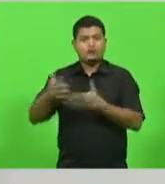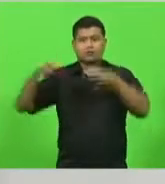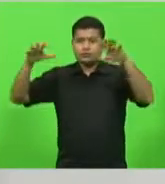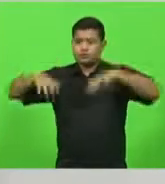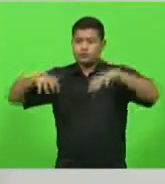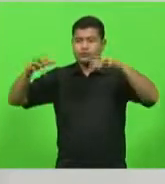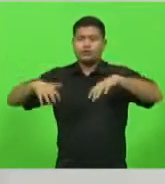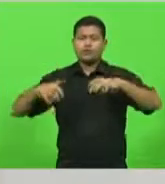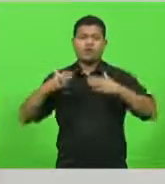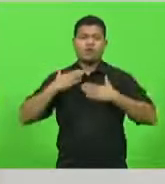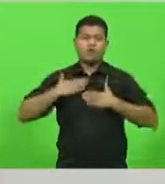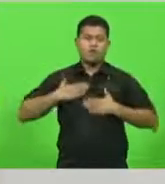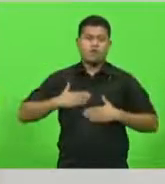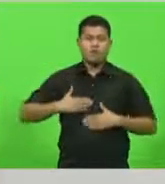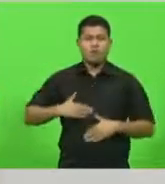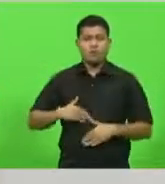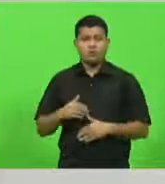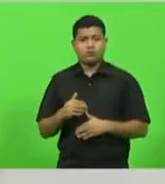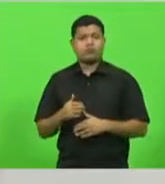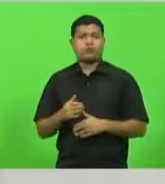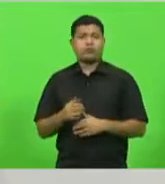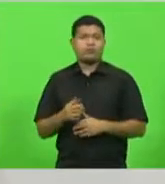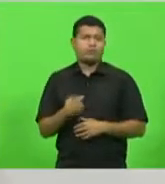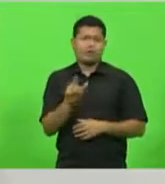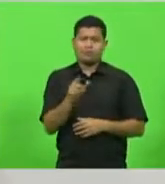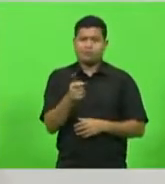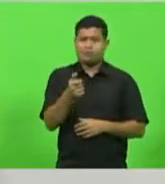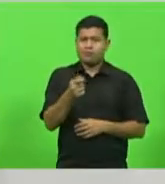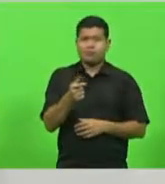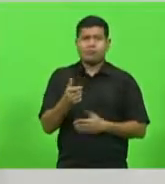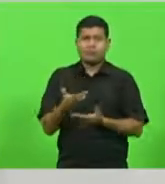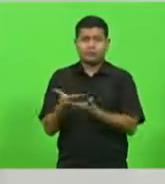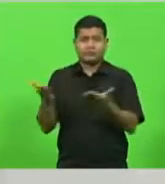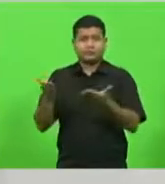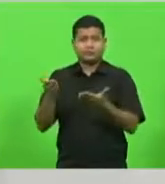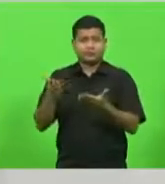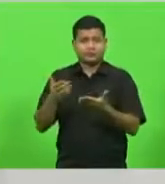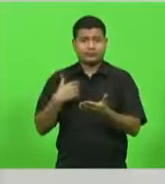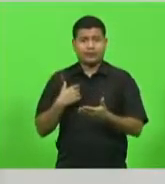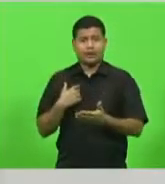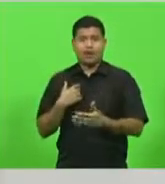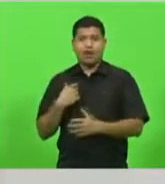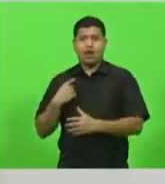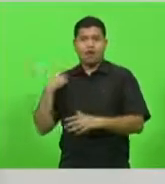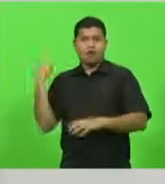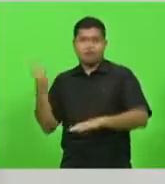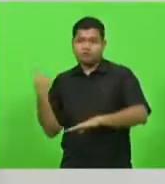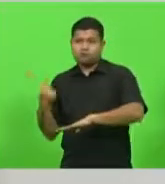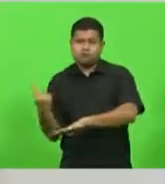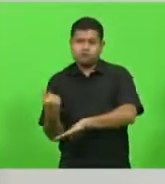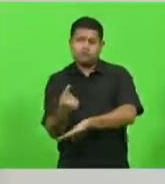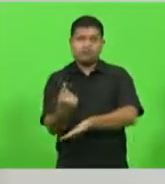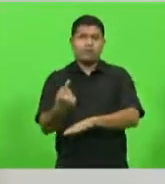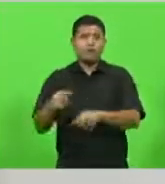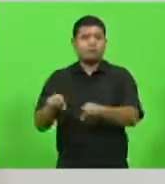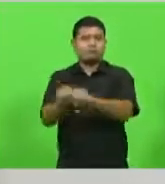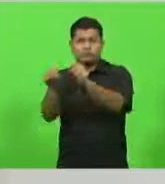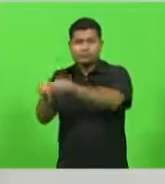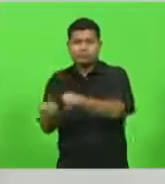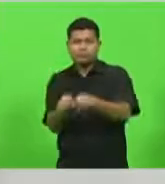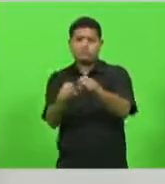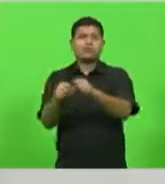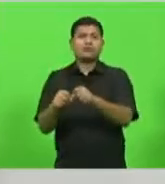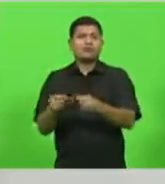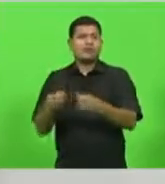alívio durou pouco. Um evento climático sem precedentes, um ciclone-bomba, afetou milhares de catarinenses